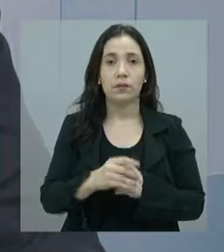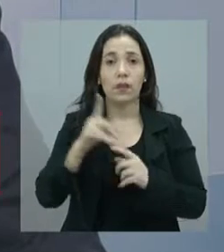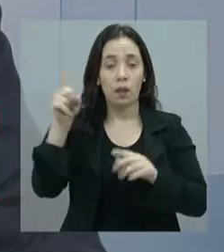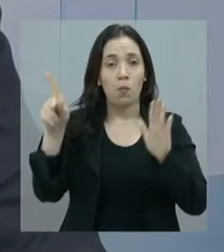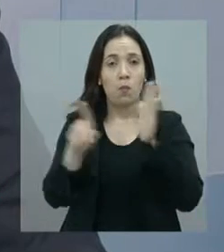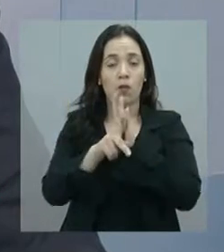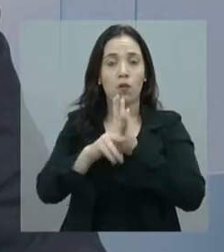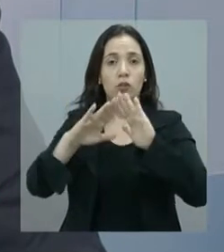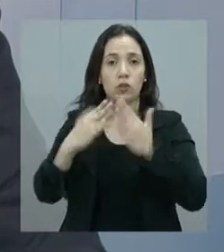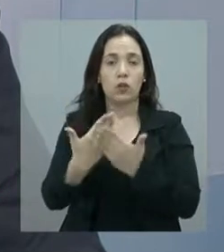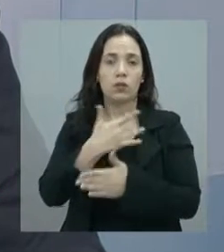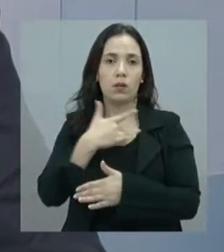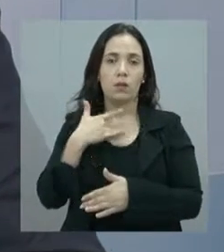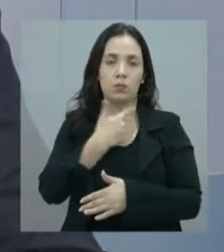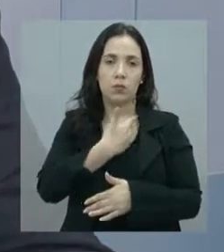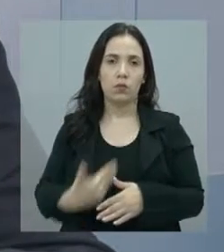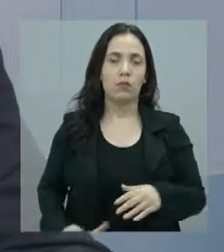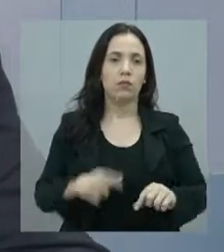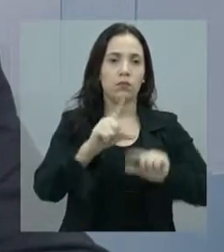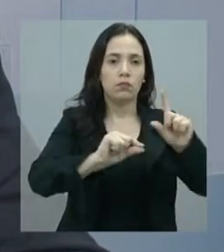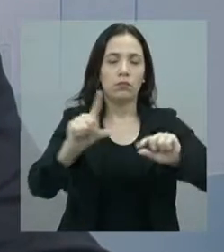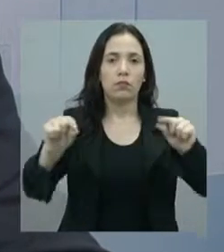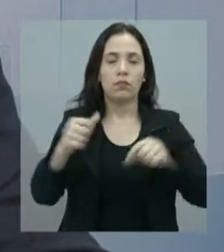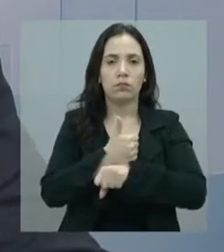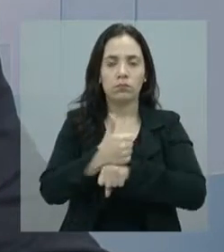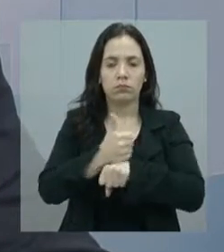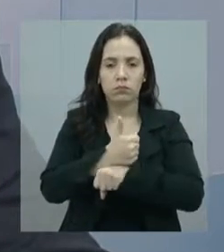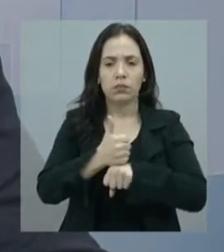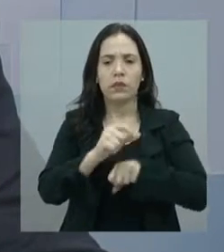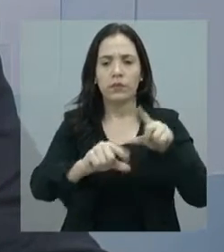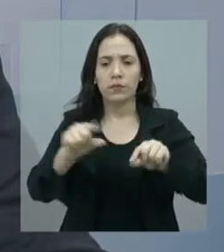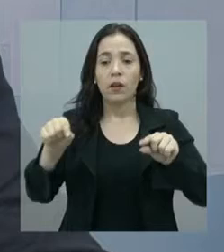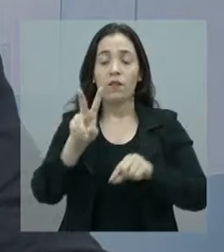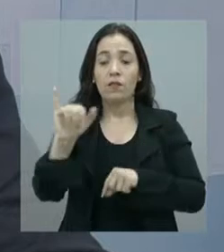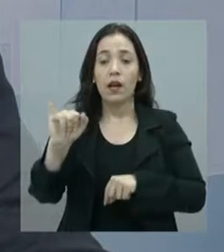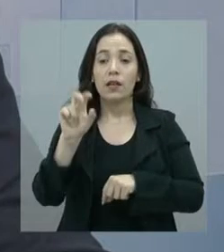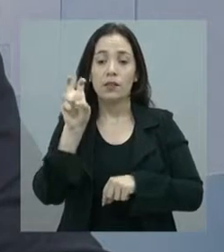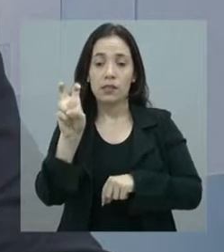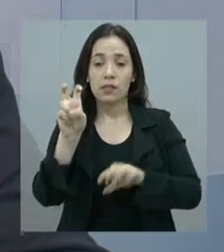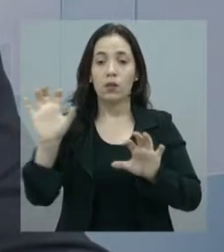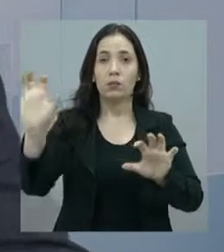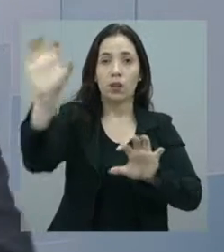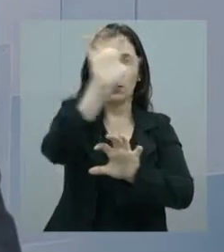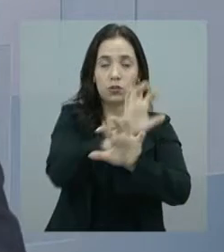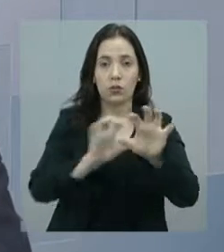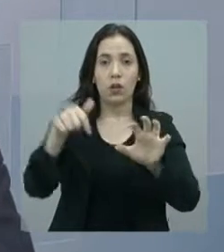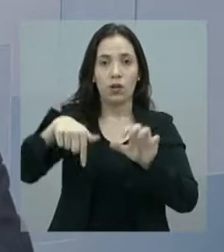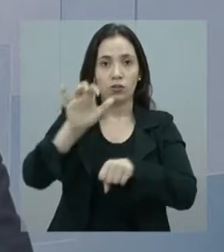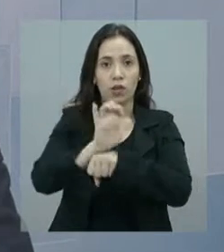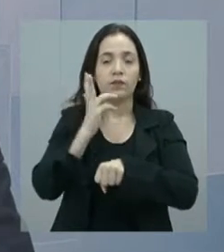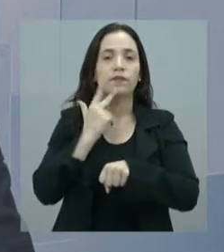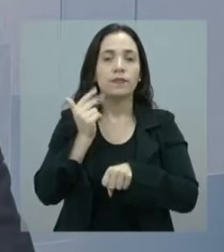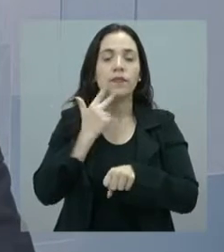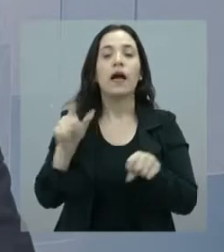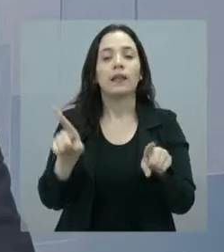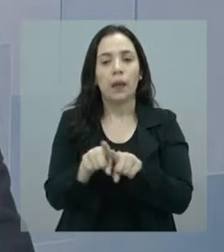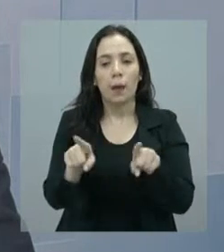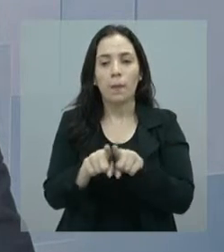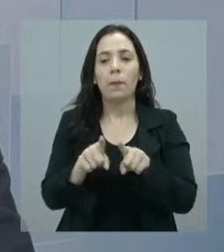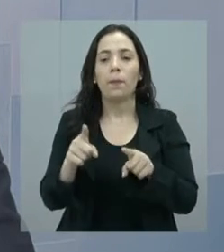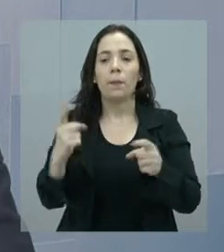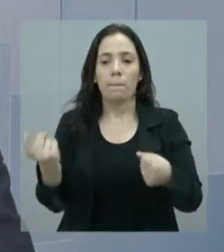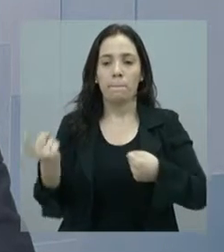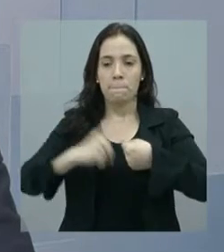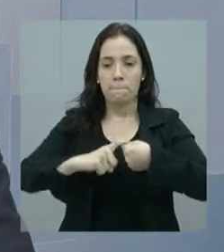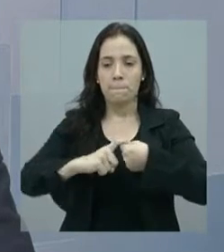Saúde Pública, uma seleção por competência, e vão dividir o estado do Ceará em 5 regiões. Né? E os consórcios também, está